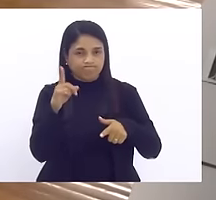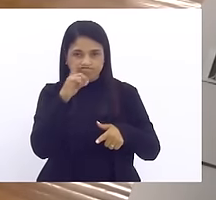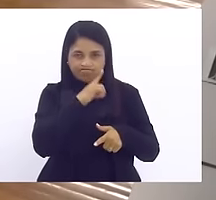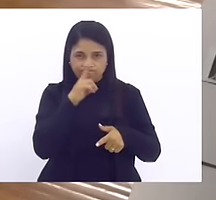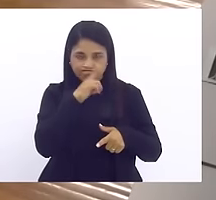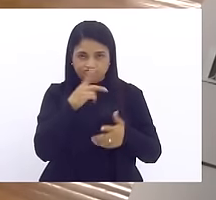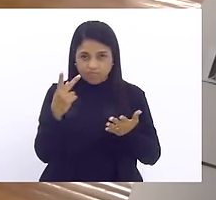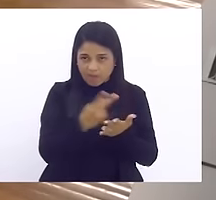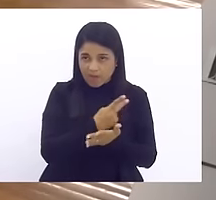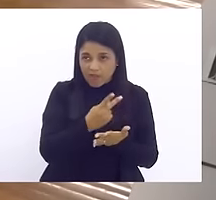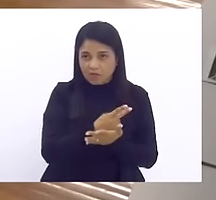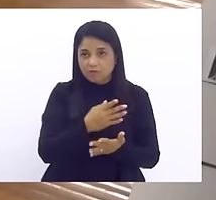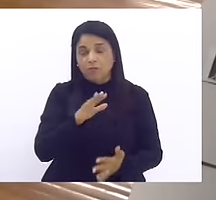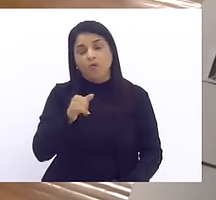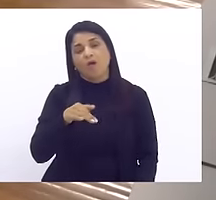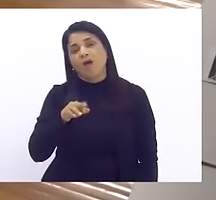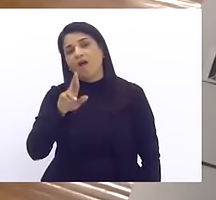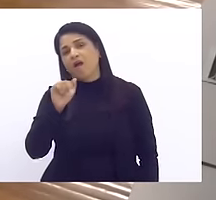acredito